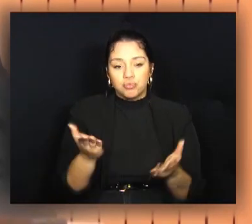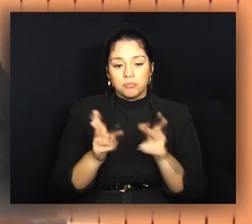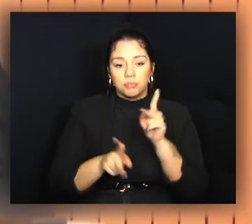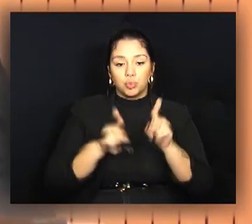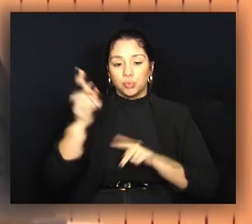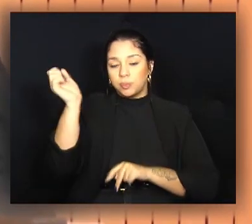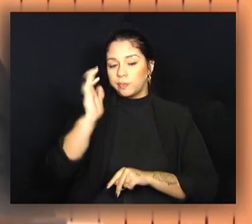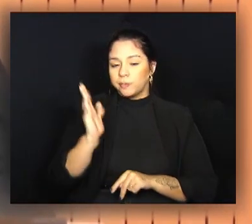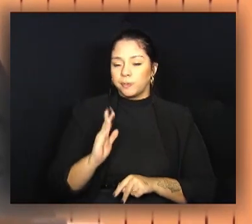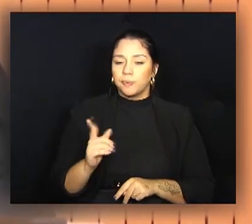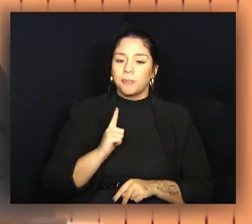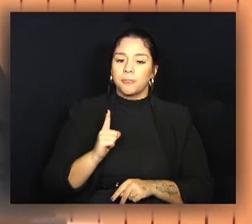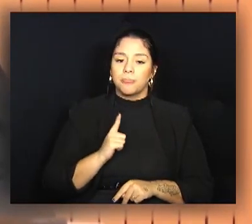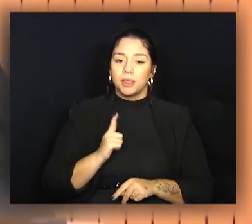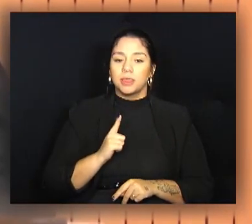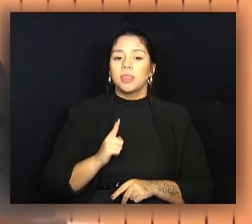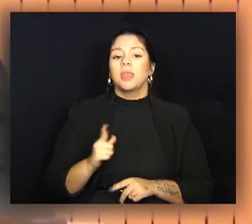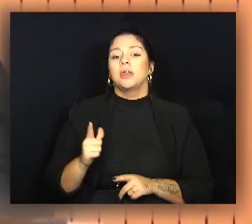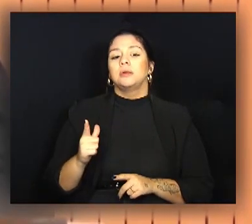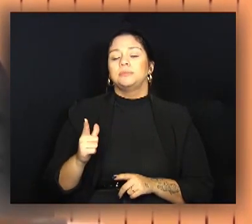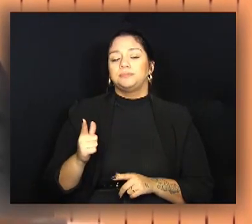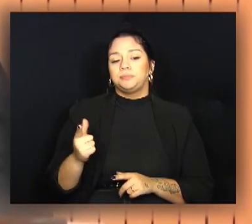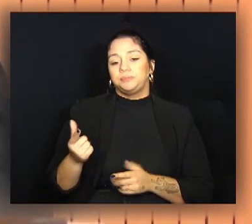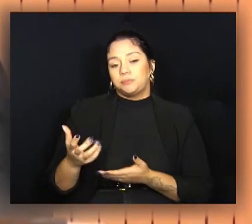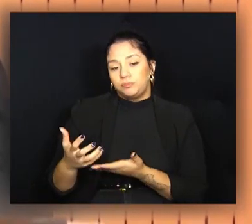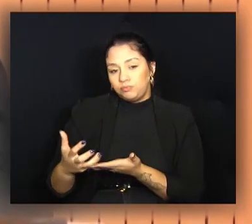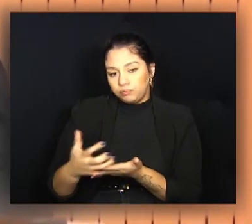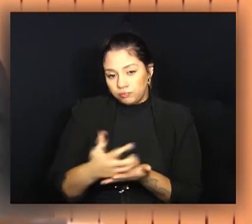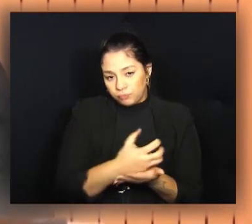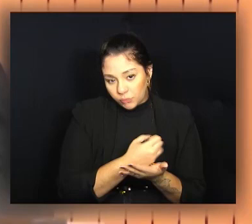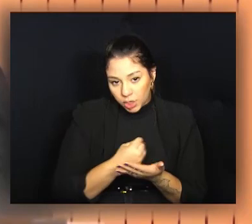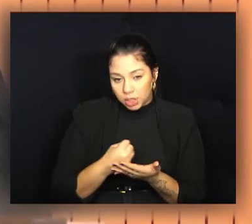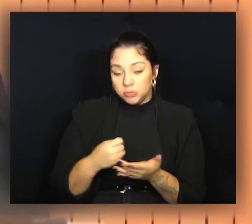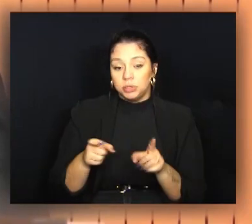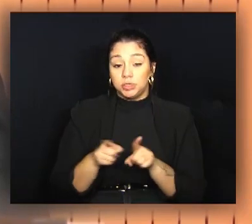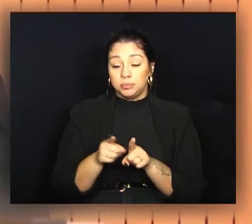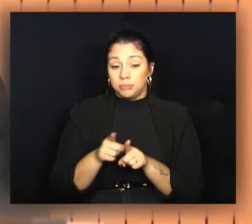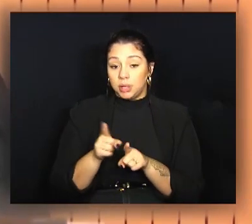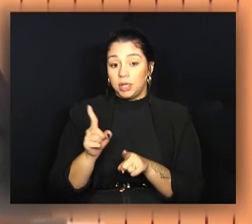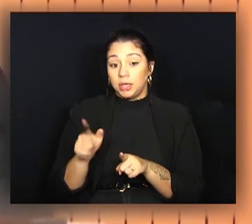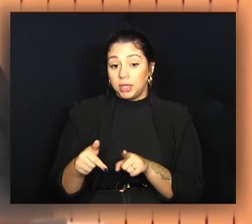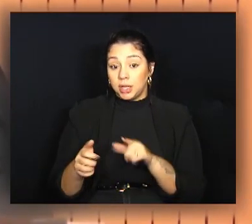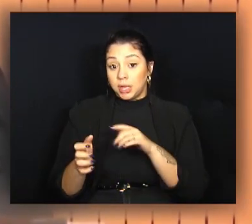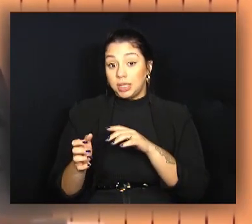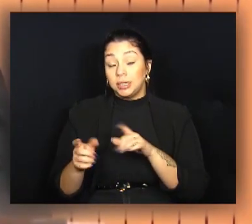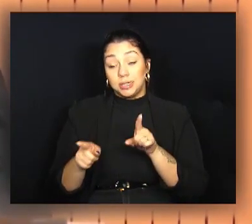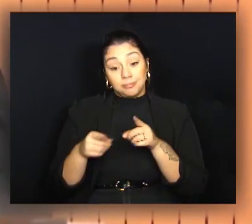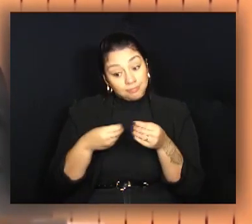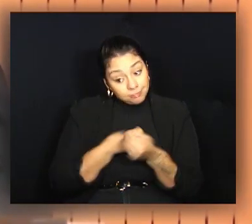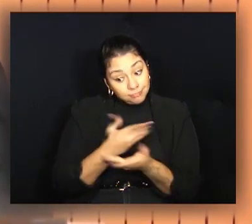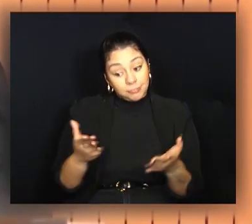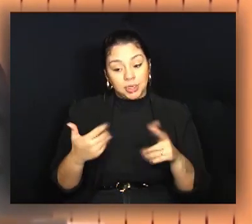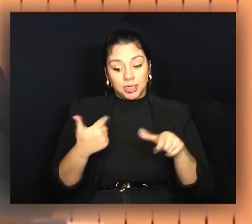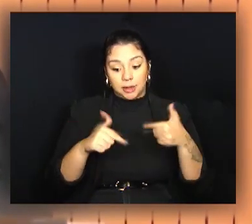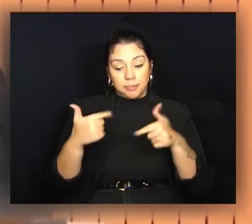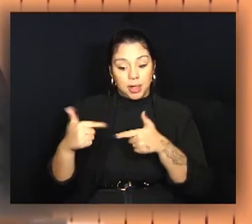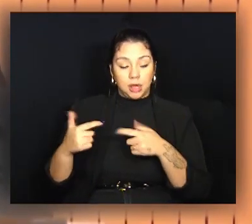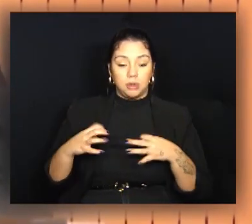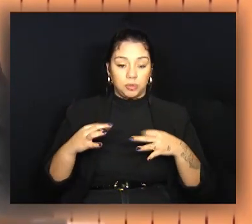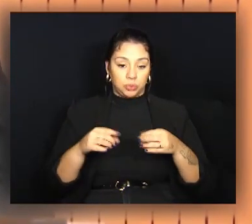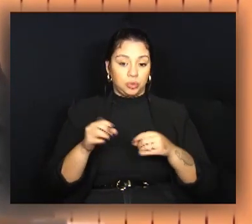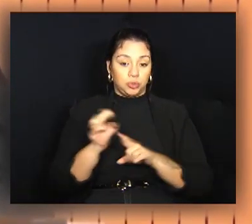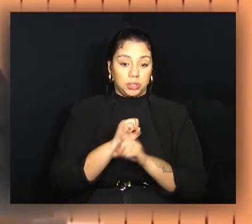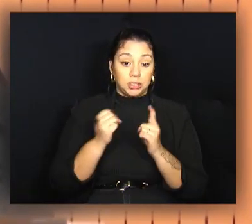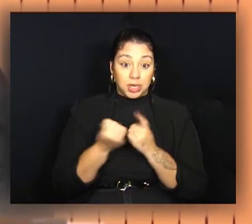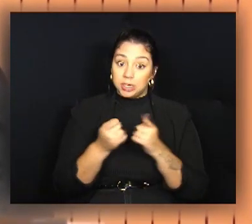um excedente de recursos, um excedente muito grande de empregos para toda a nossa sociedade e um excedente